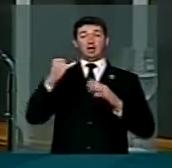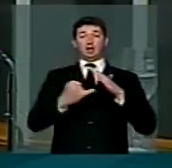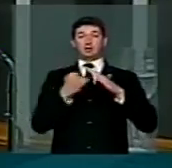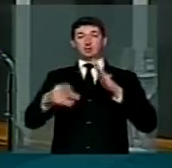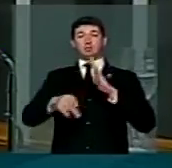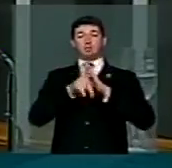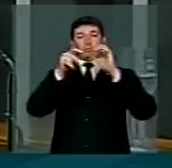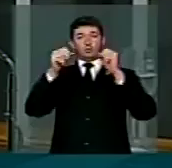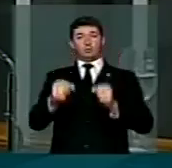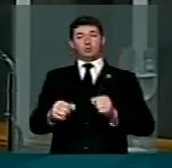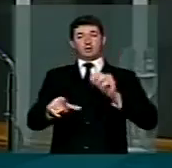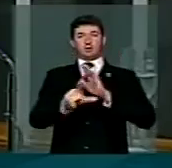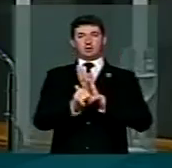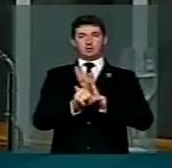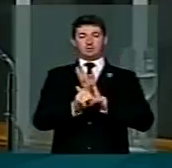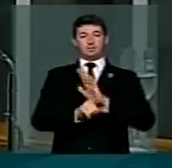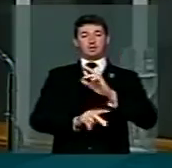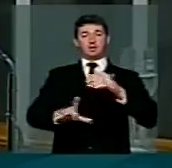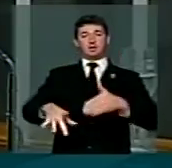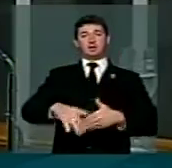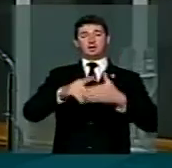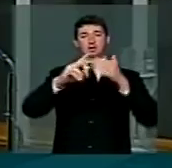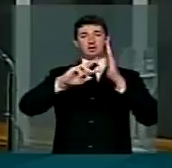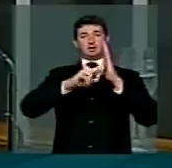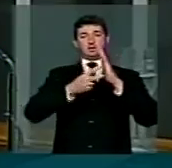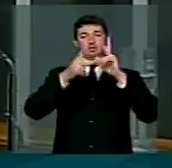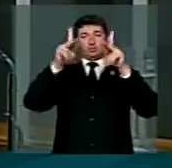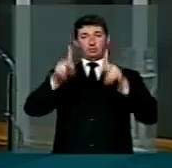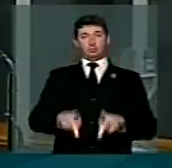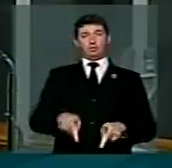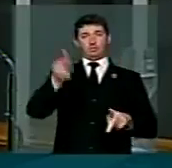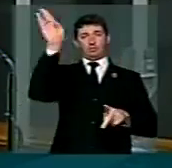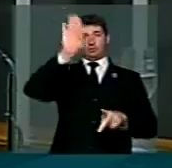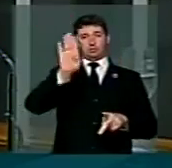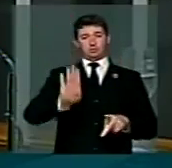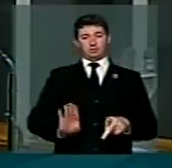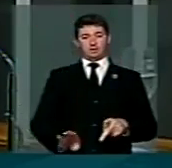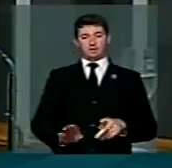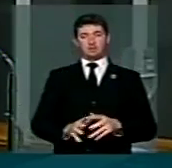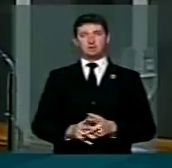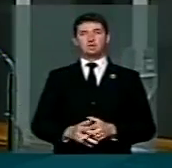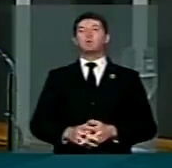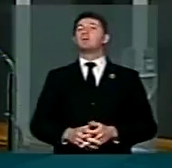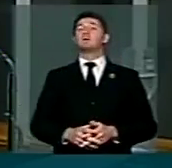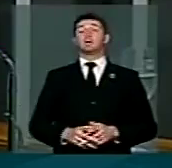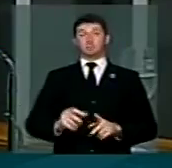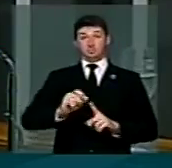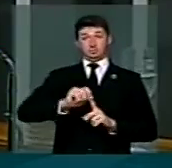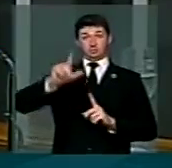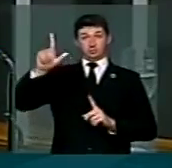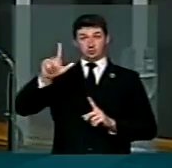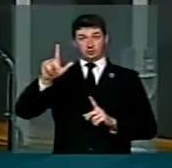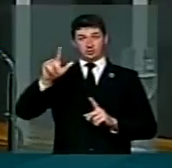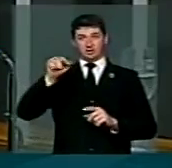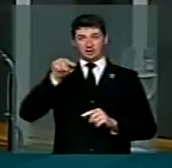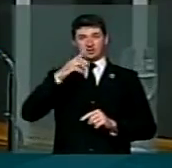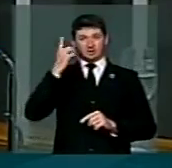Poder Legislativo que representa o povo brasileiro. A cassação dos